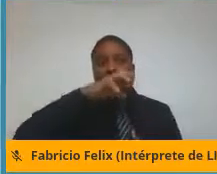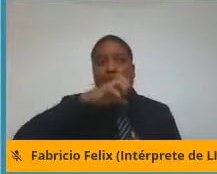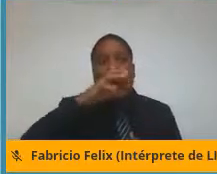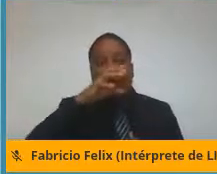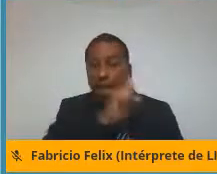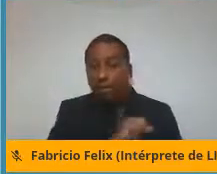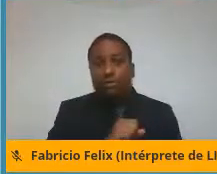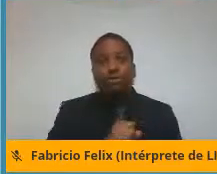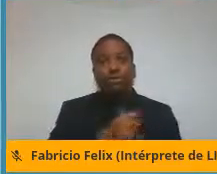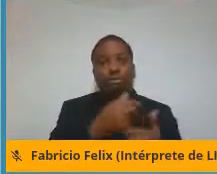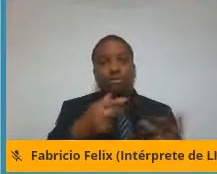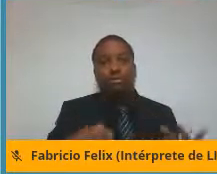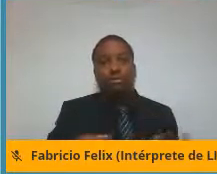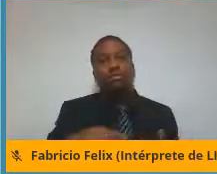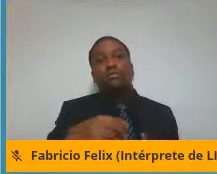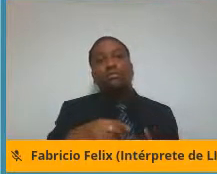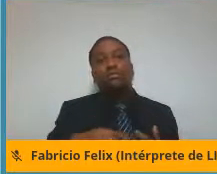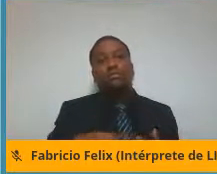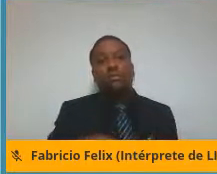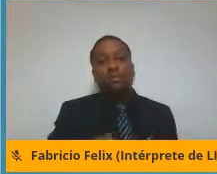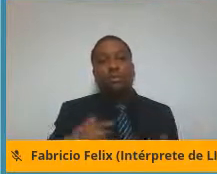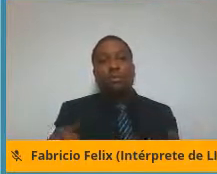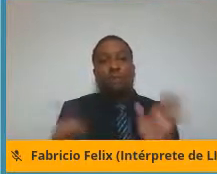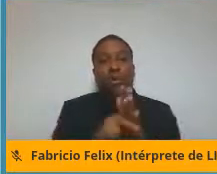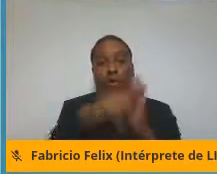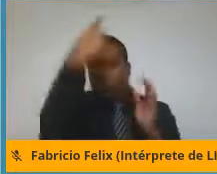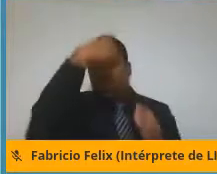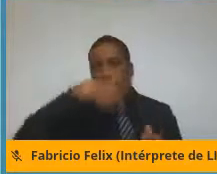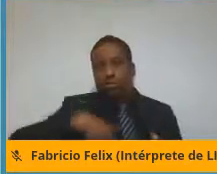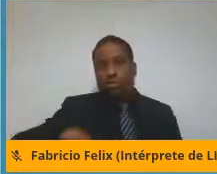substâncias inflamatórias que o próprio organismo produz,